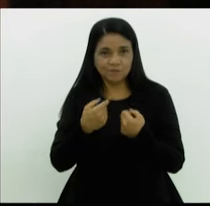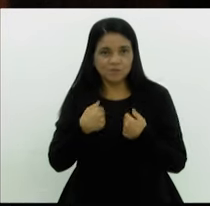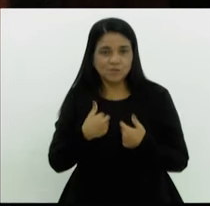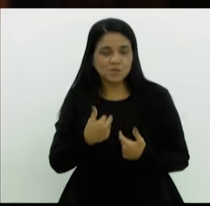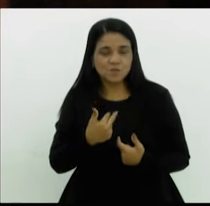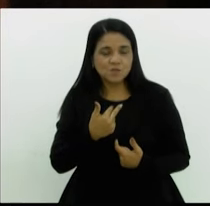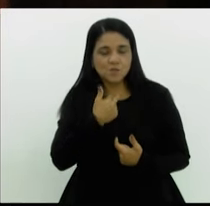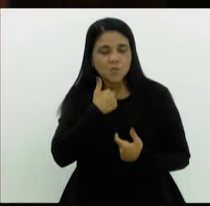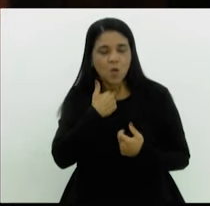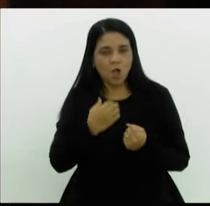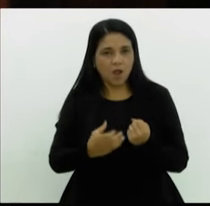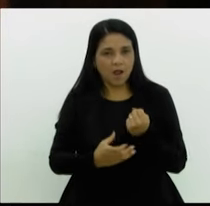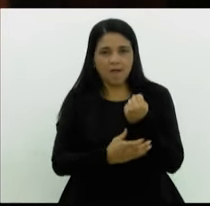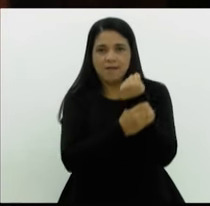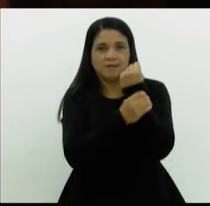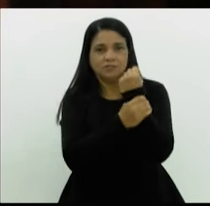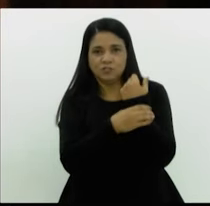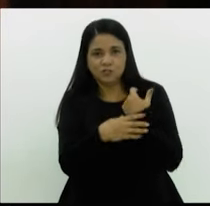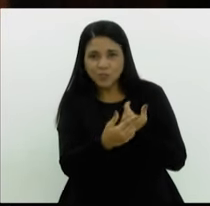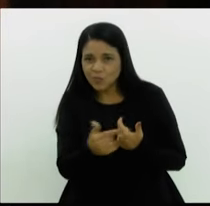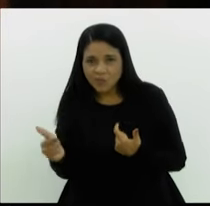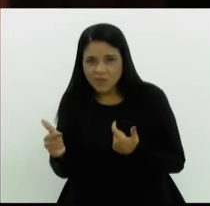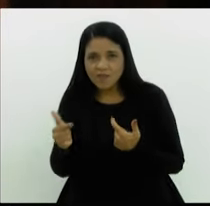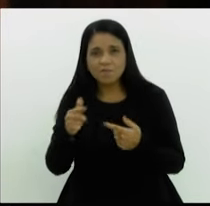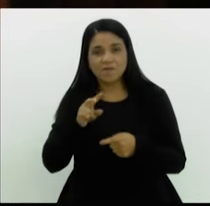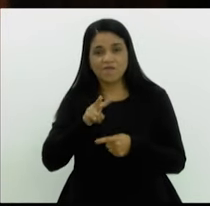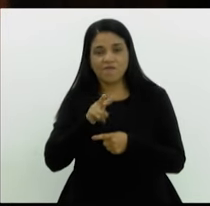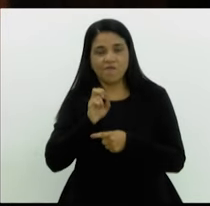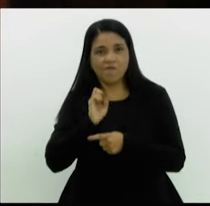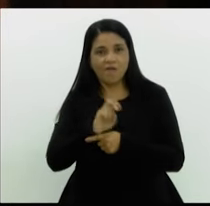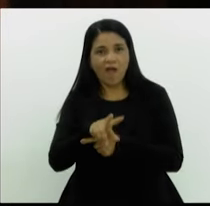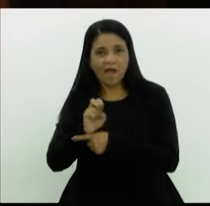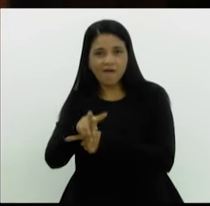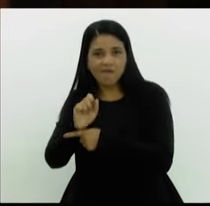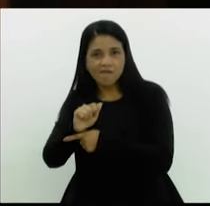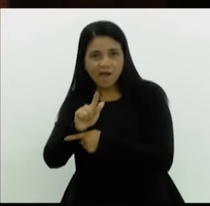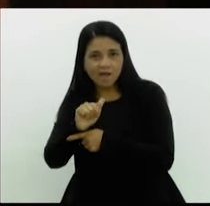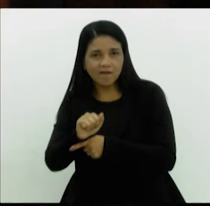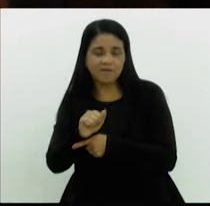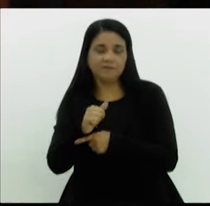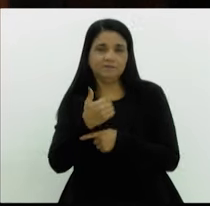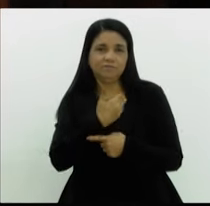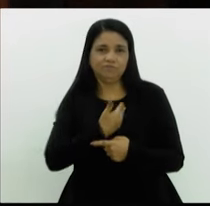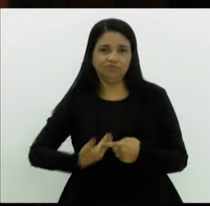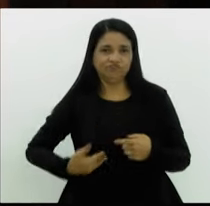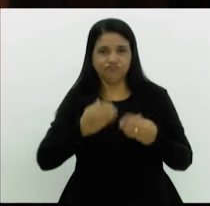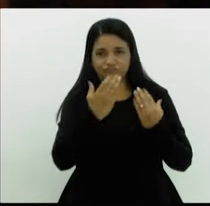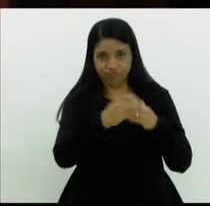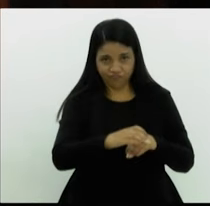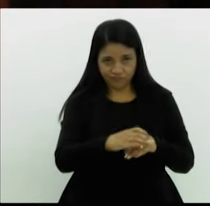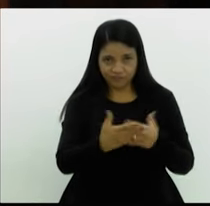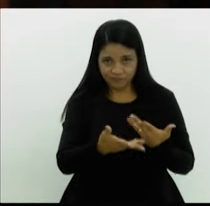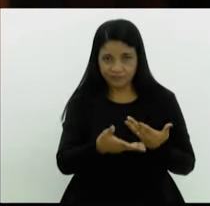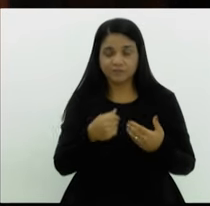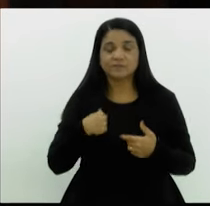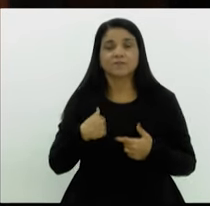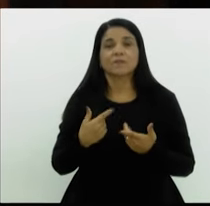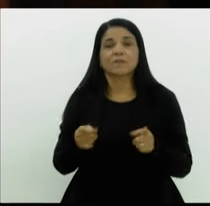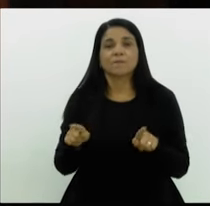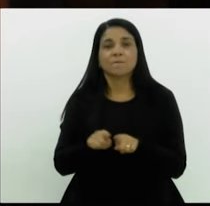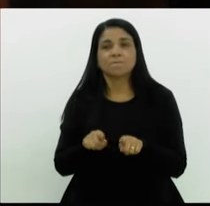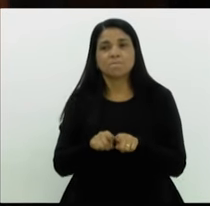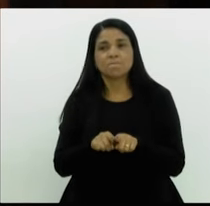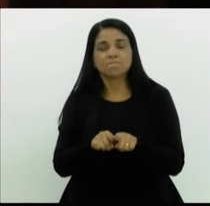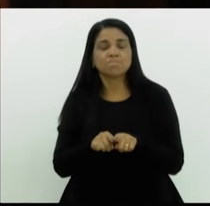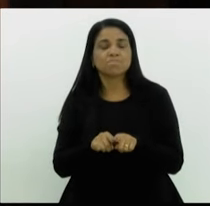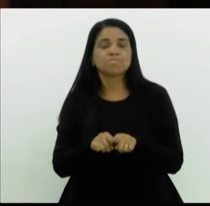sem a garantia do preenchimento das vagas em definitivo via concurso público. Então, eu não poderia aqui deixar, não é,